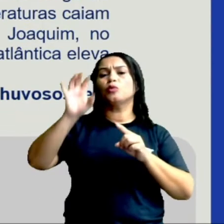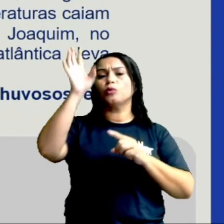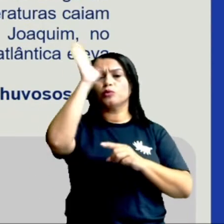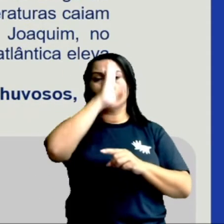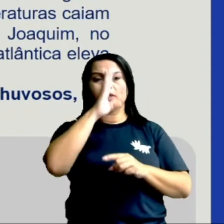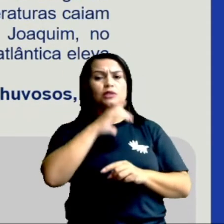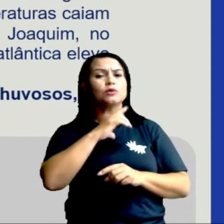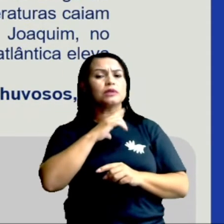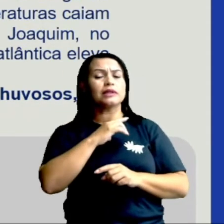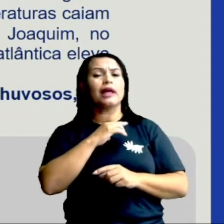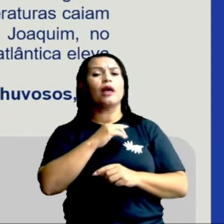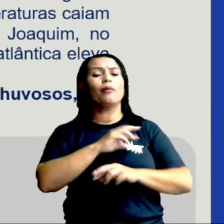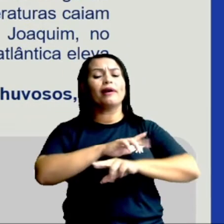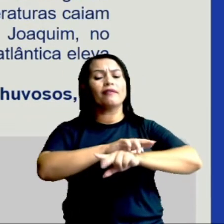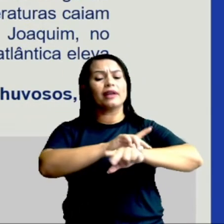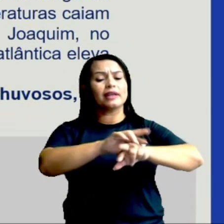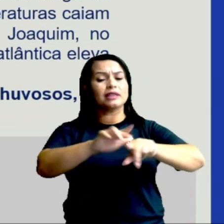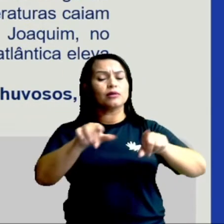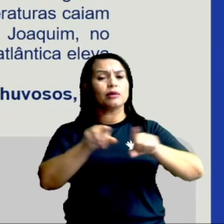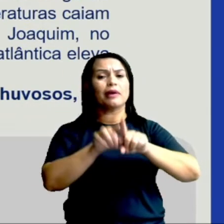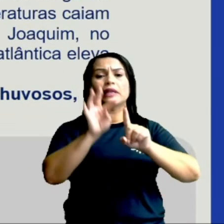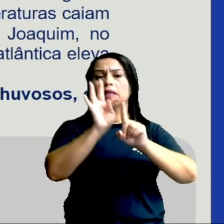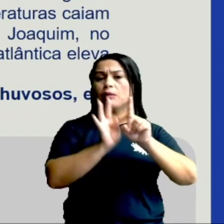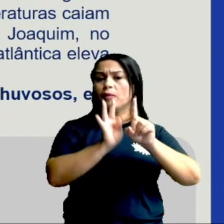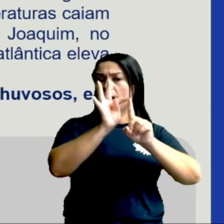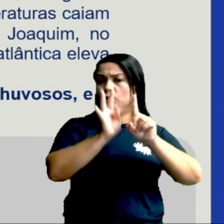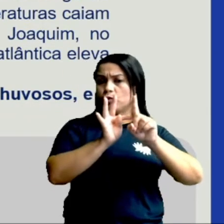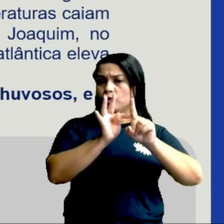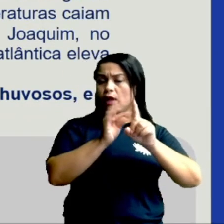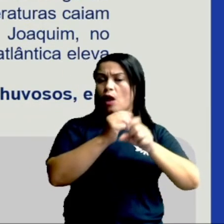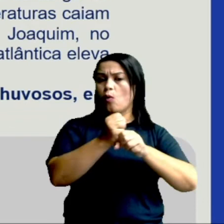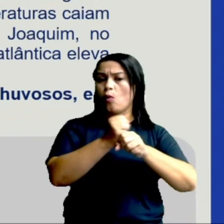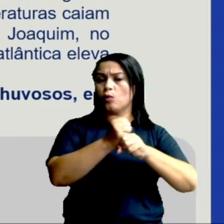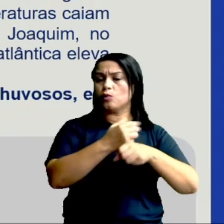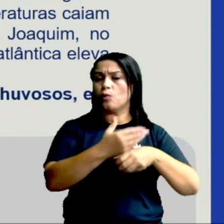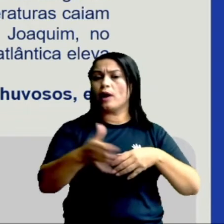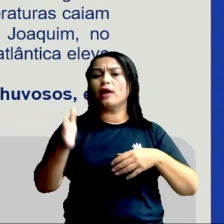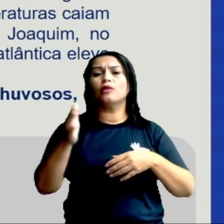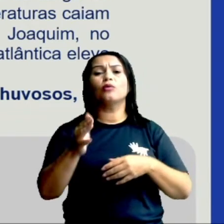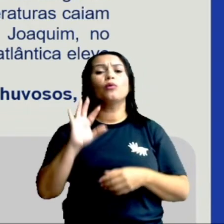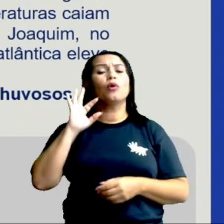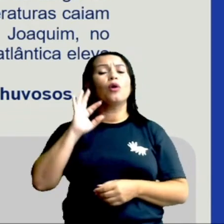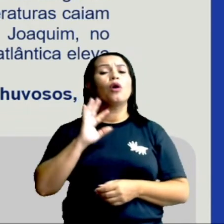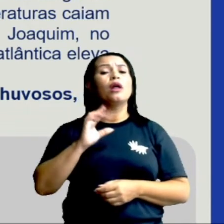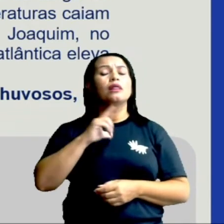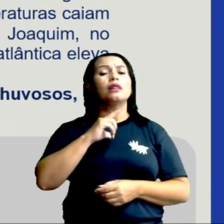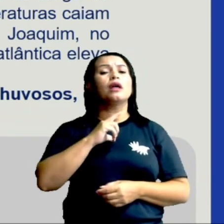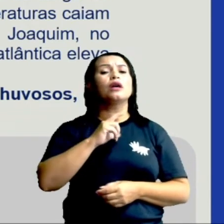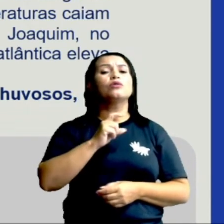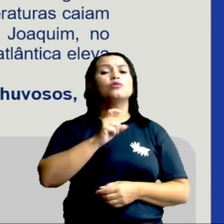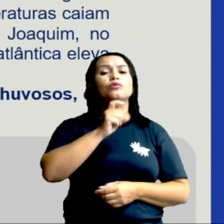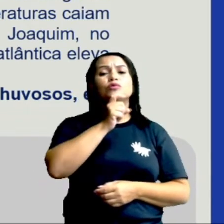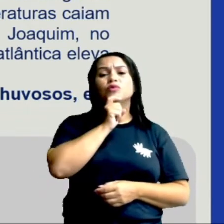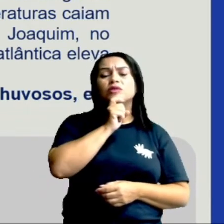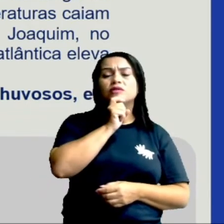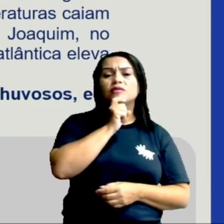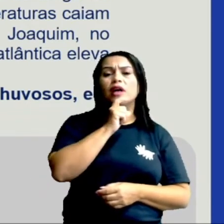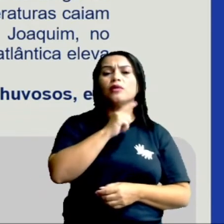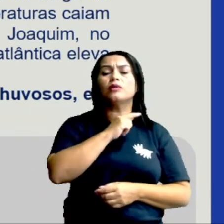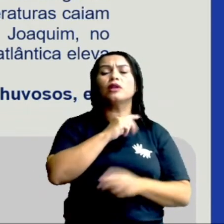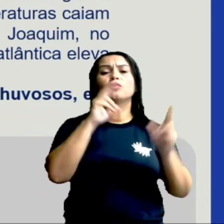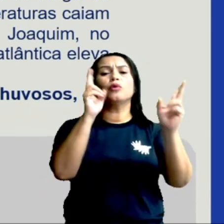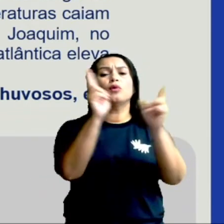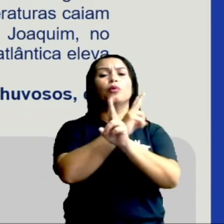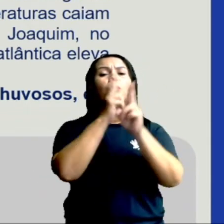nela há uma grande variação de temperatura ao longo do ano. No inverno, a massa de ar polar atua